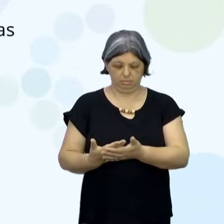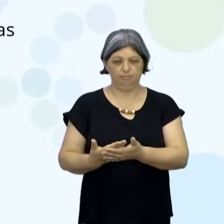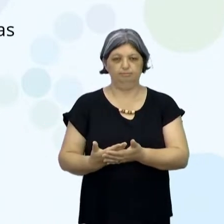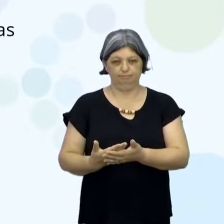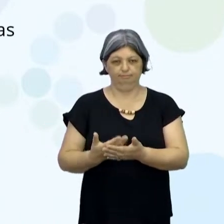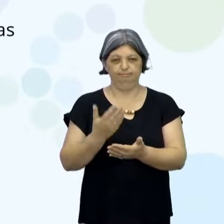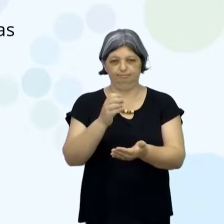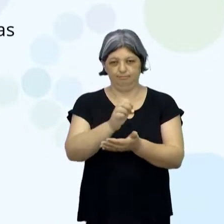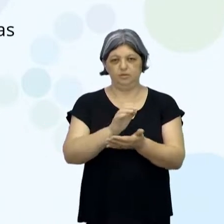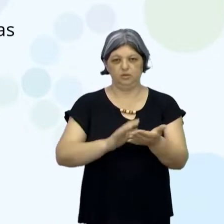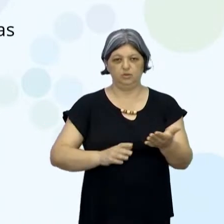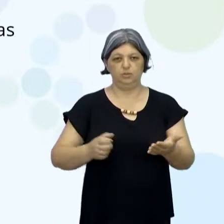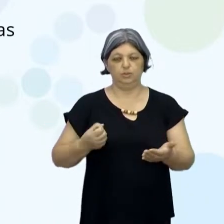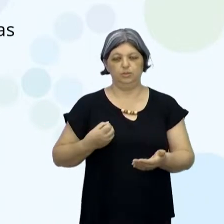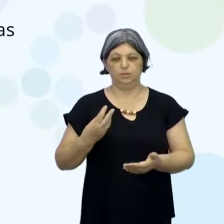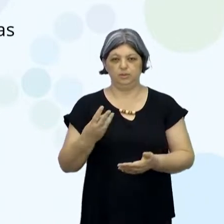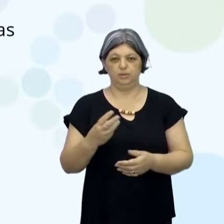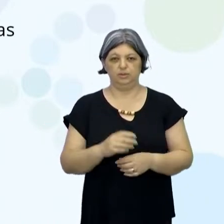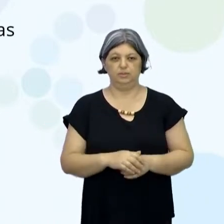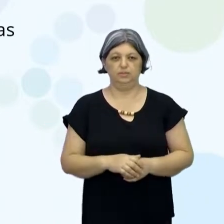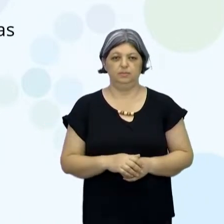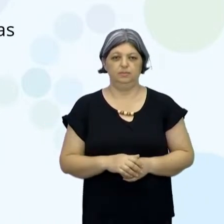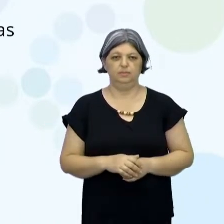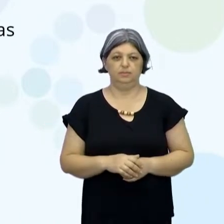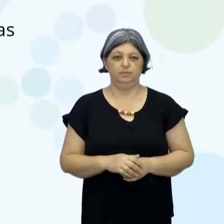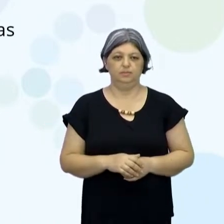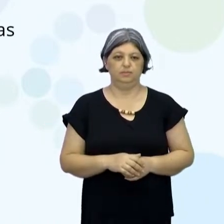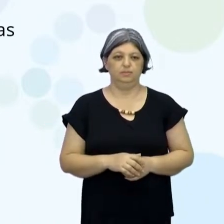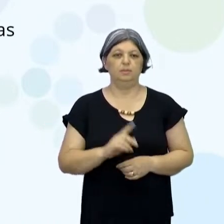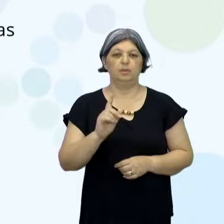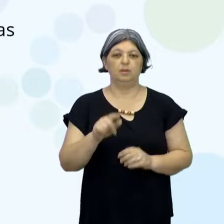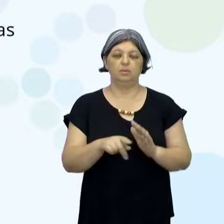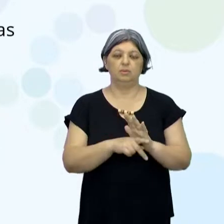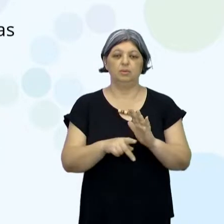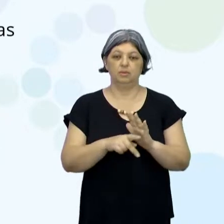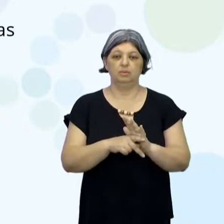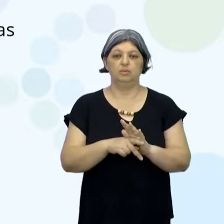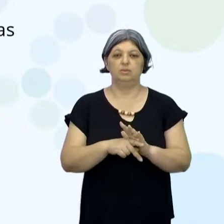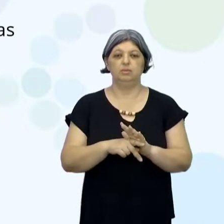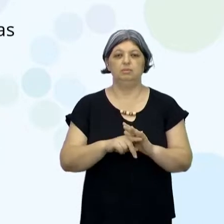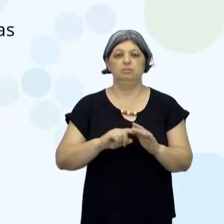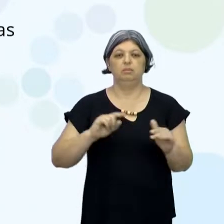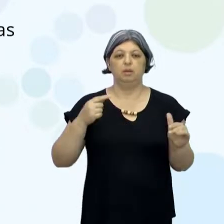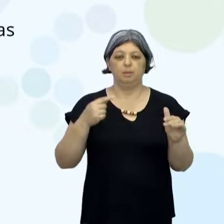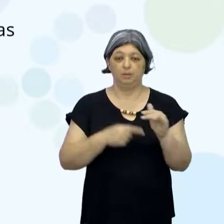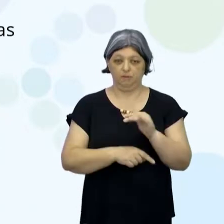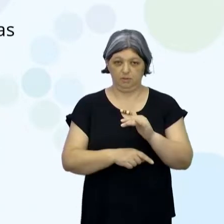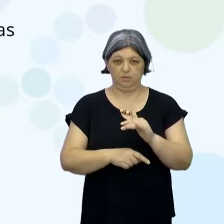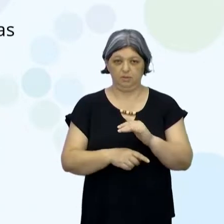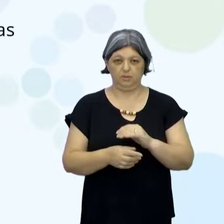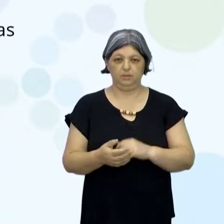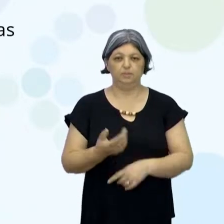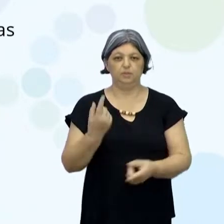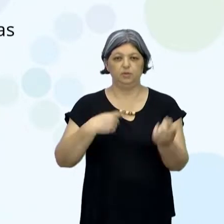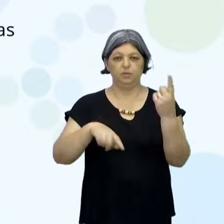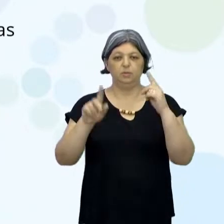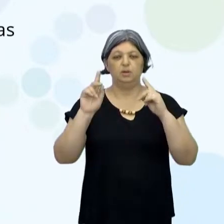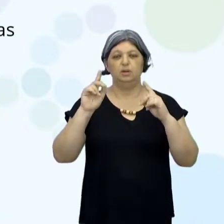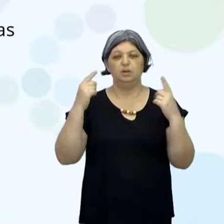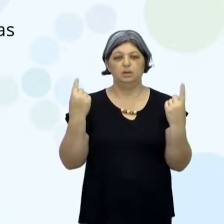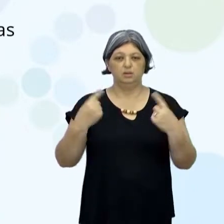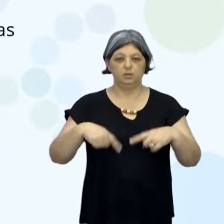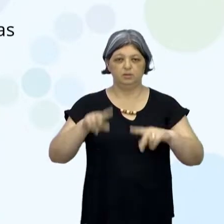decorrer da atividade 3, né? Isso aí faz parte do nosso aprofundamento Superar